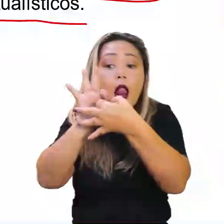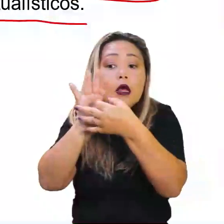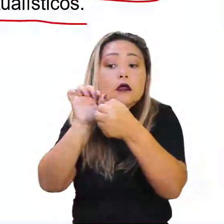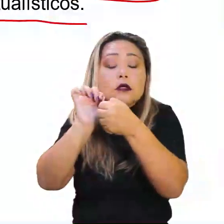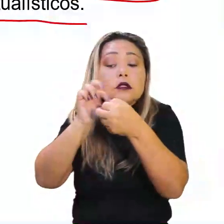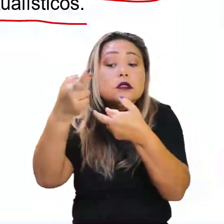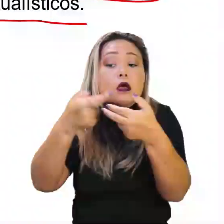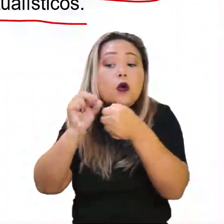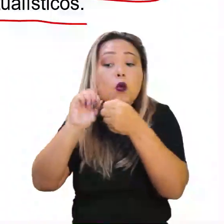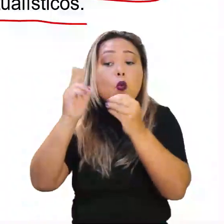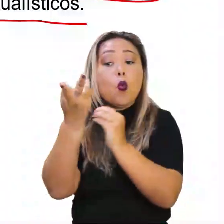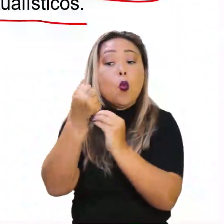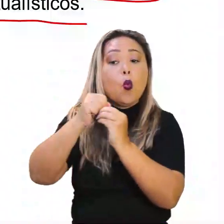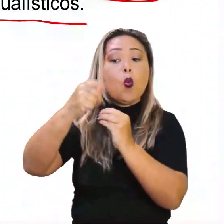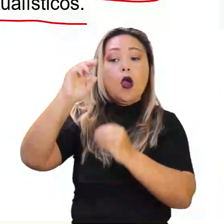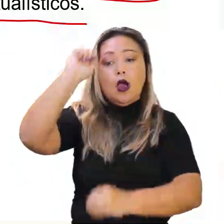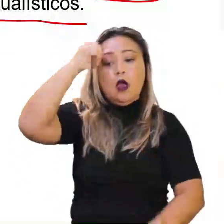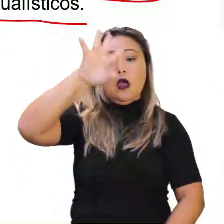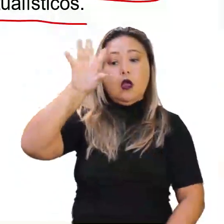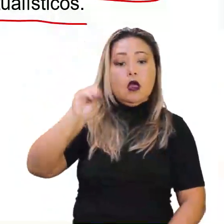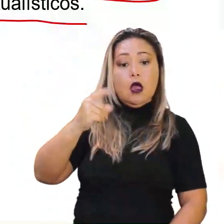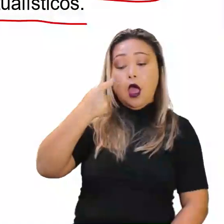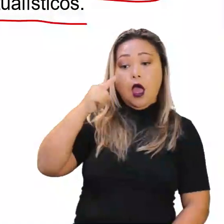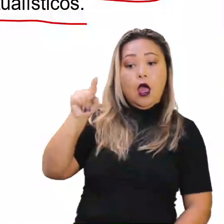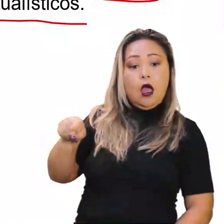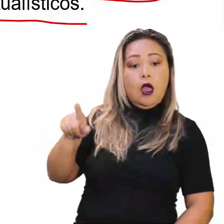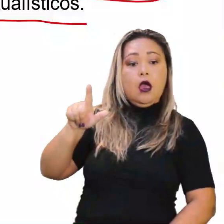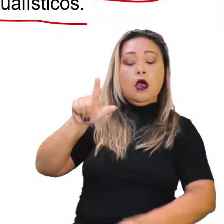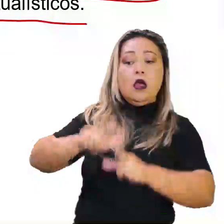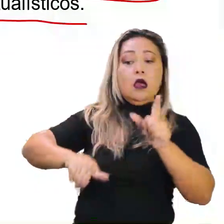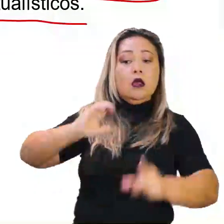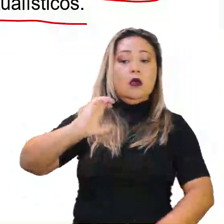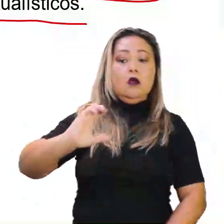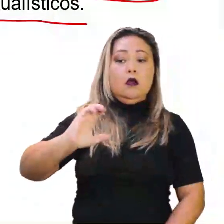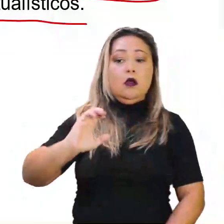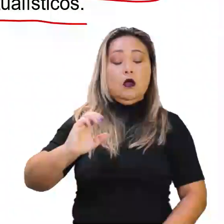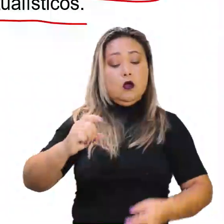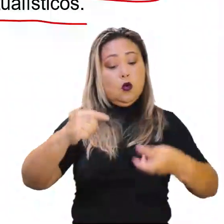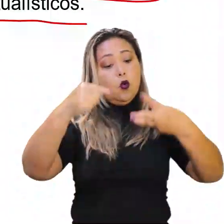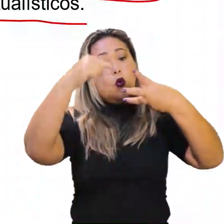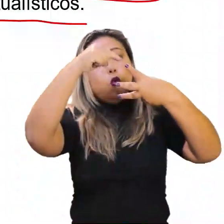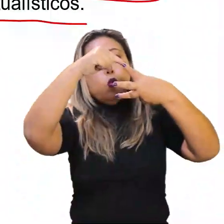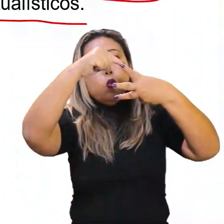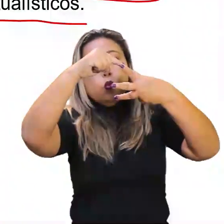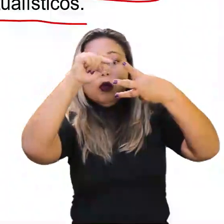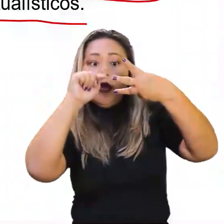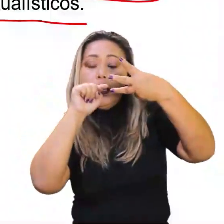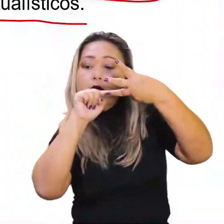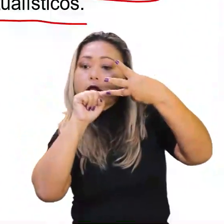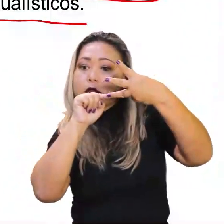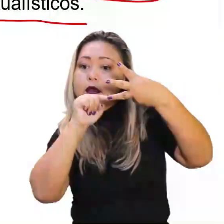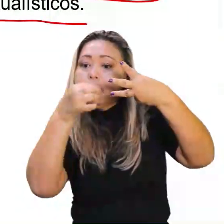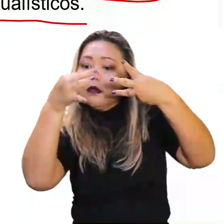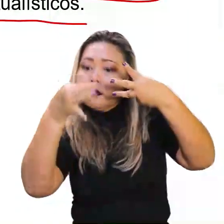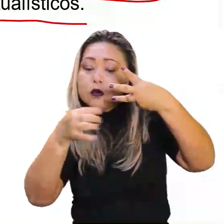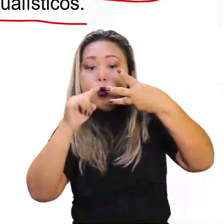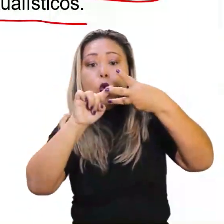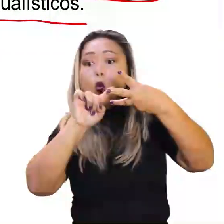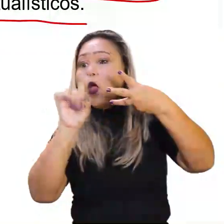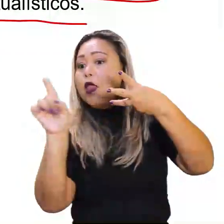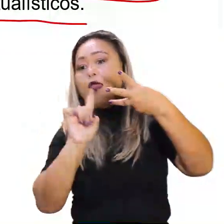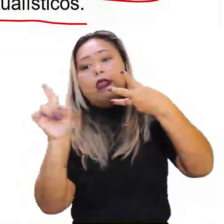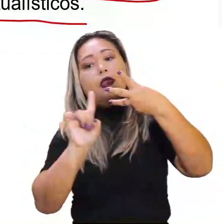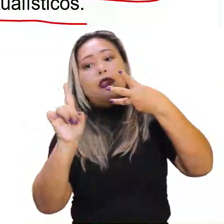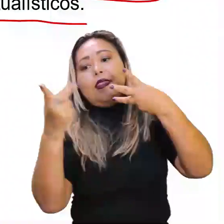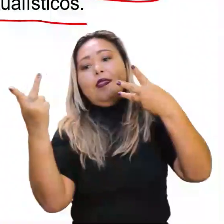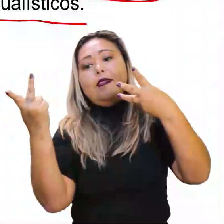africana? Então, vamos ver aqui qual é a resposta. Letra C, 1 e 3 está correto. Pois é. 2, por que 2